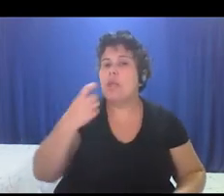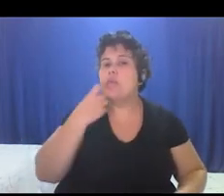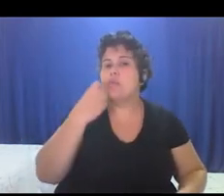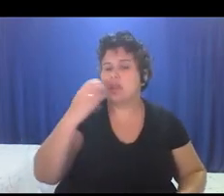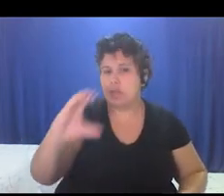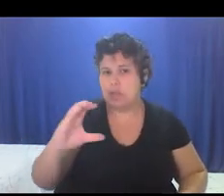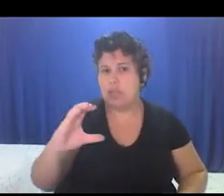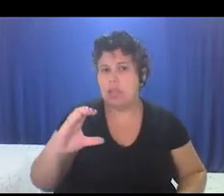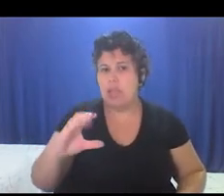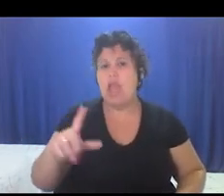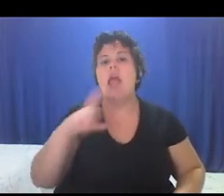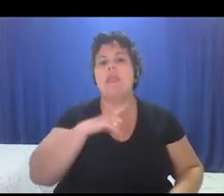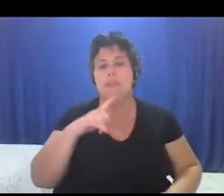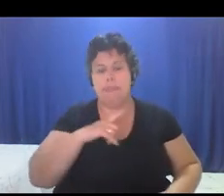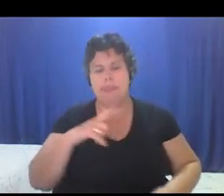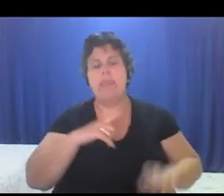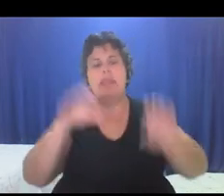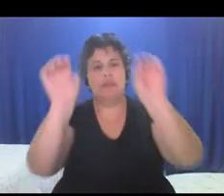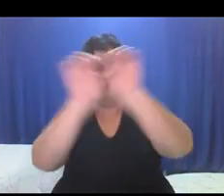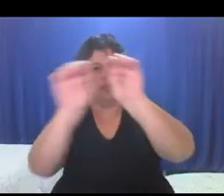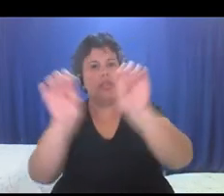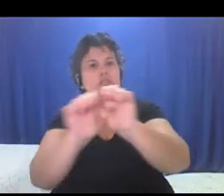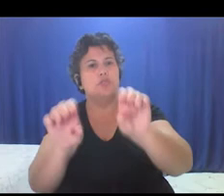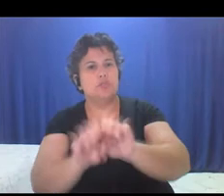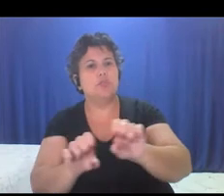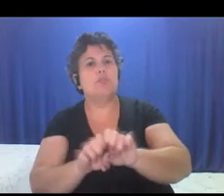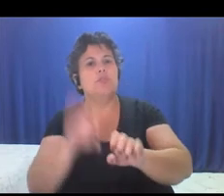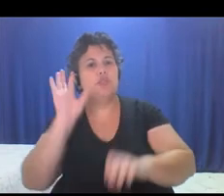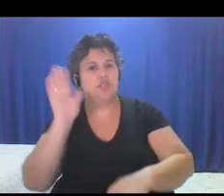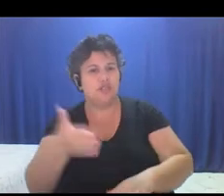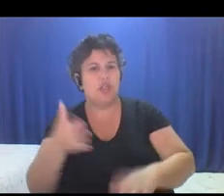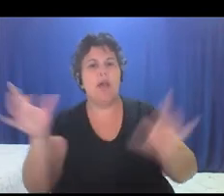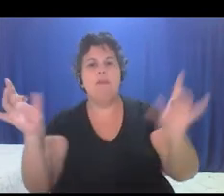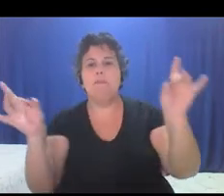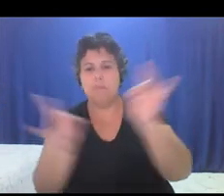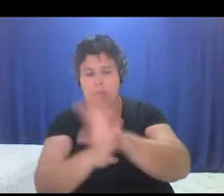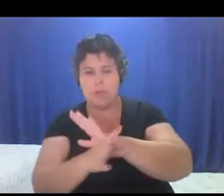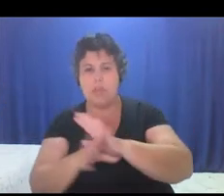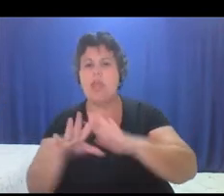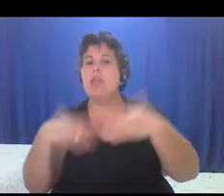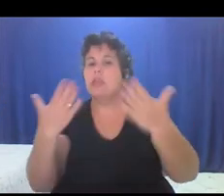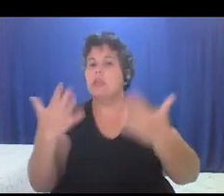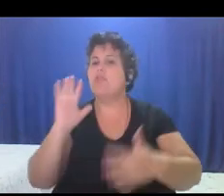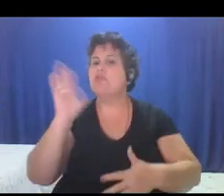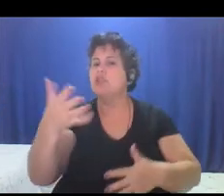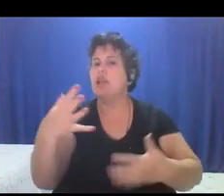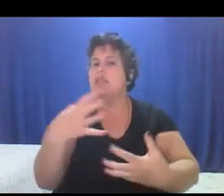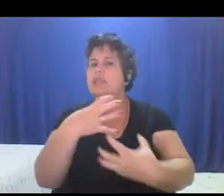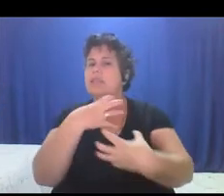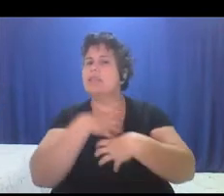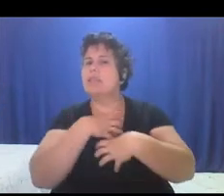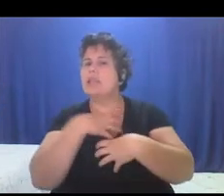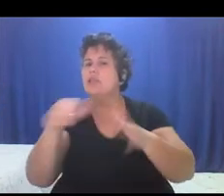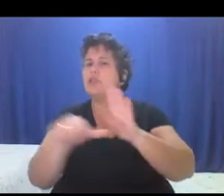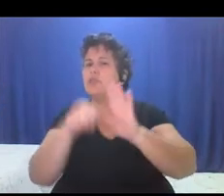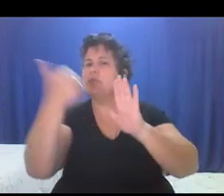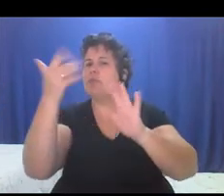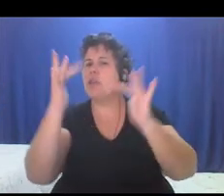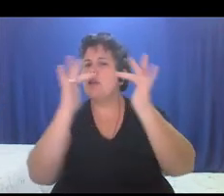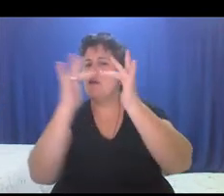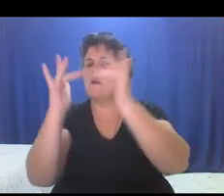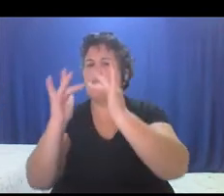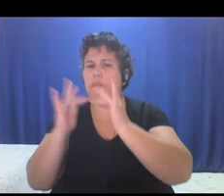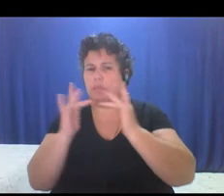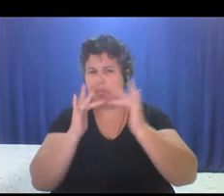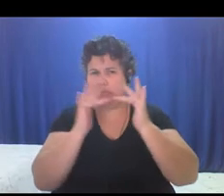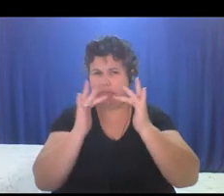de carreira muito bem estruturada. Então as pessoas já sentem isso no primeiro contato, no primeiro momento ali que elas